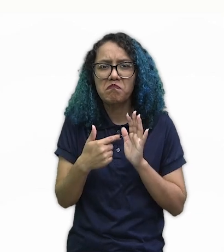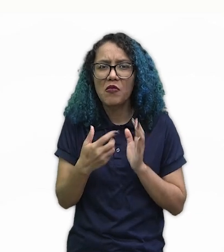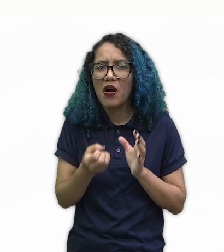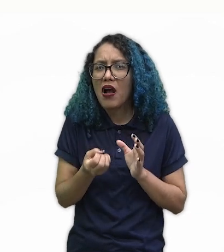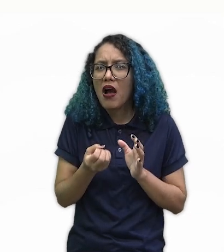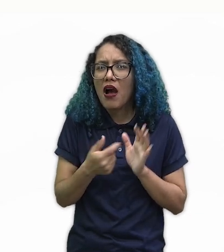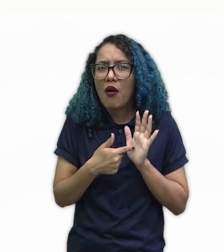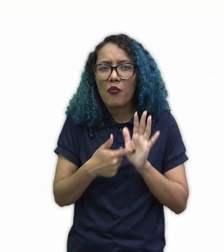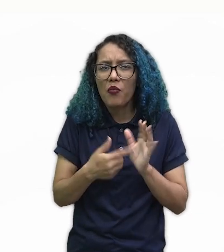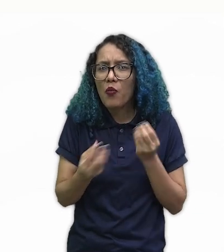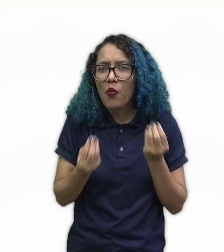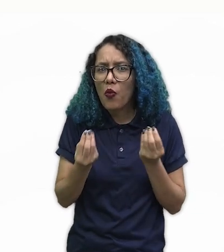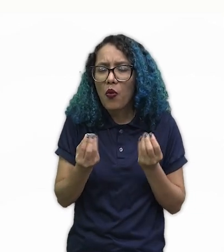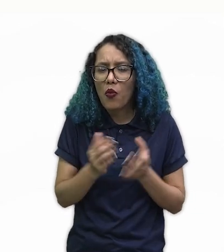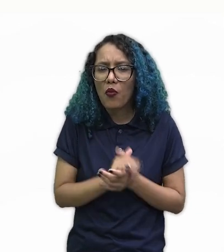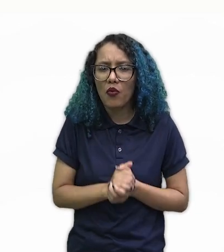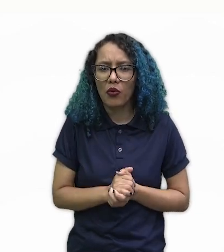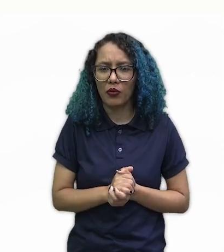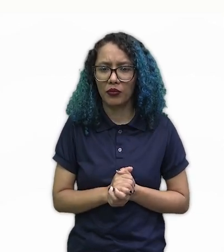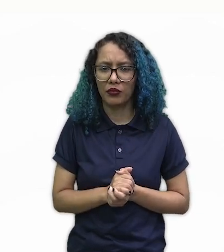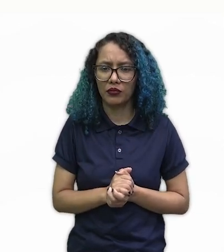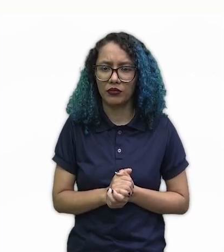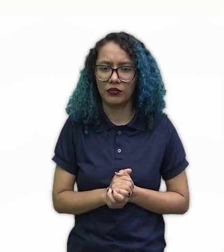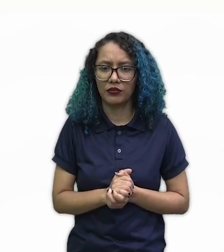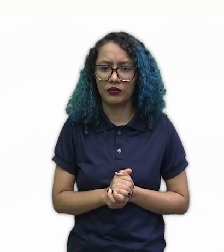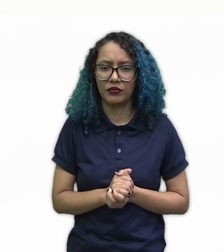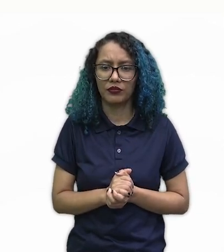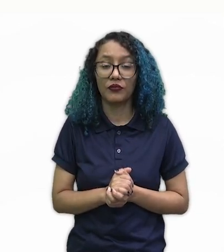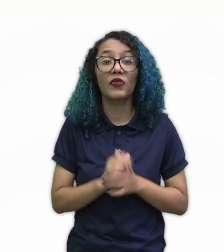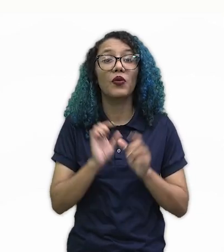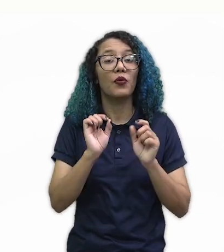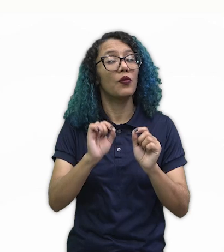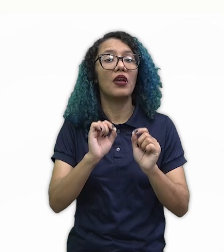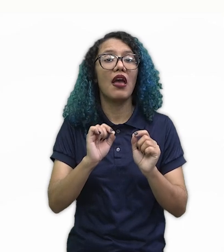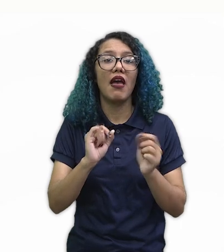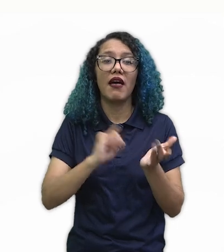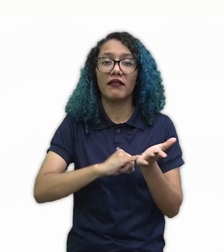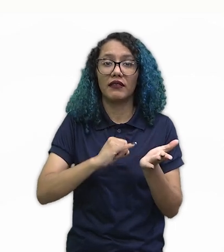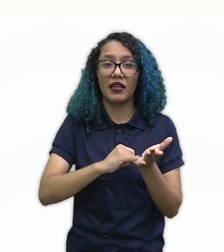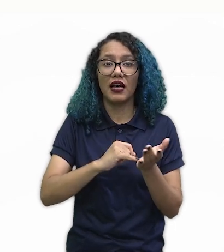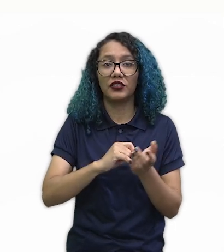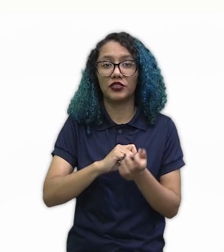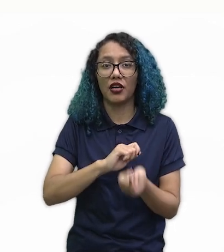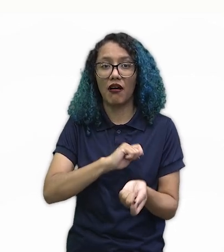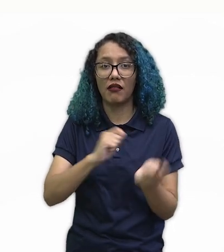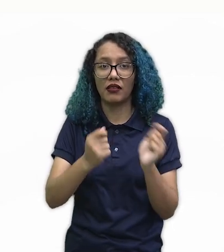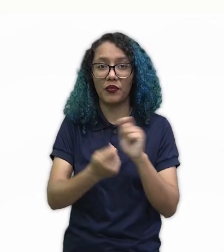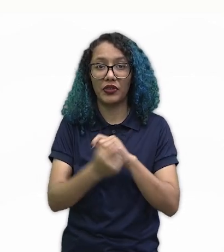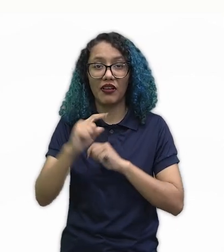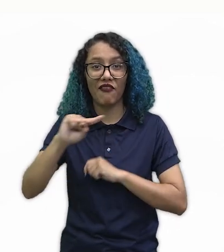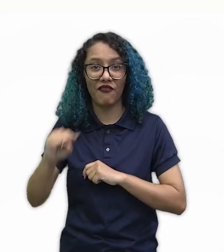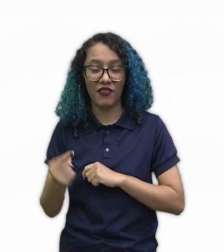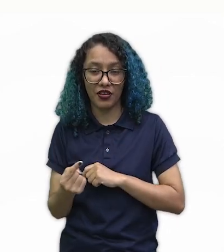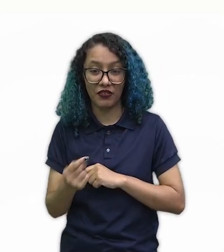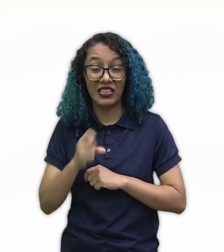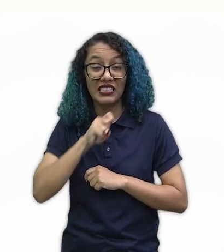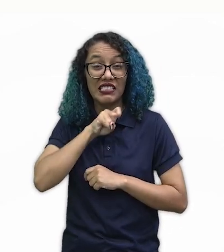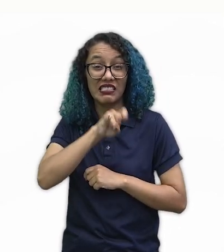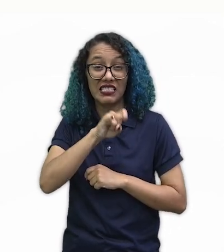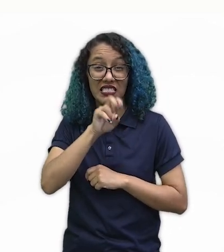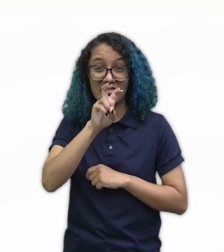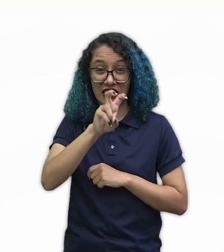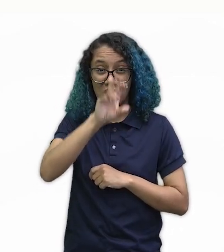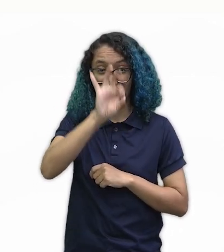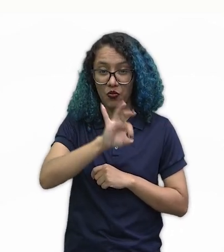0,05? É justamente a nossa taxa transformada em decimal. Se eu tenho